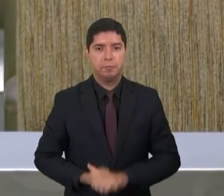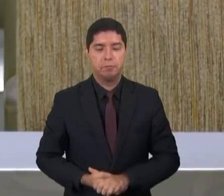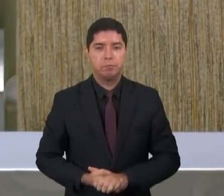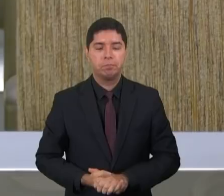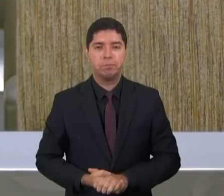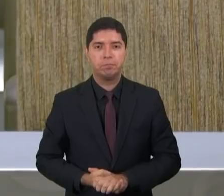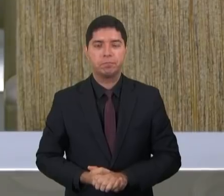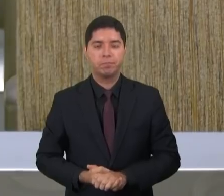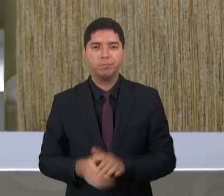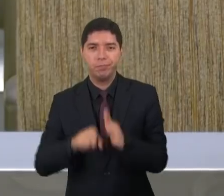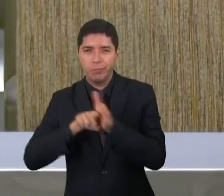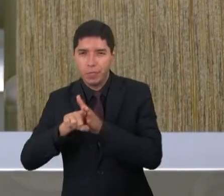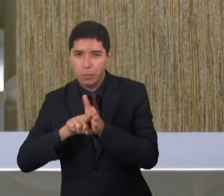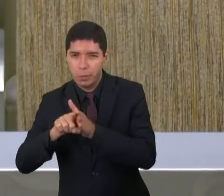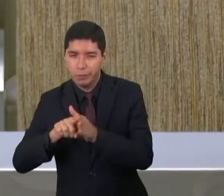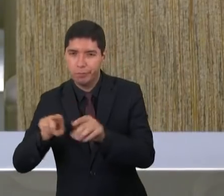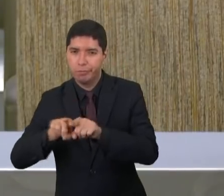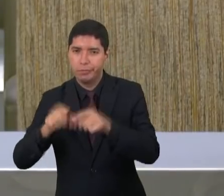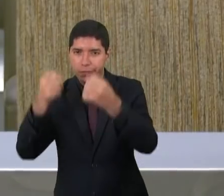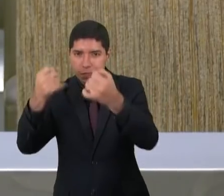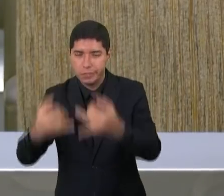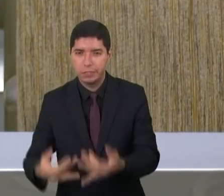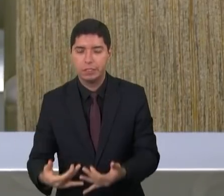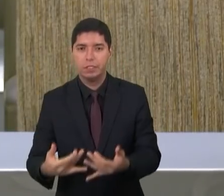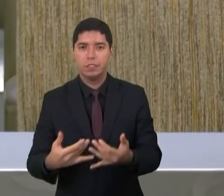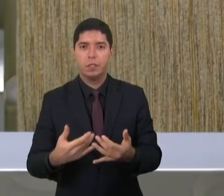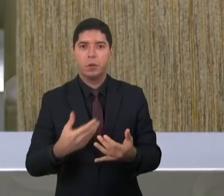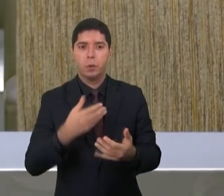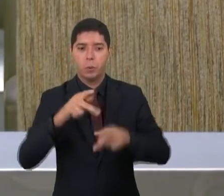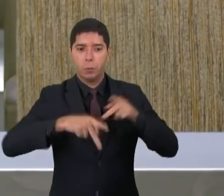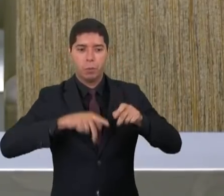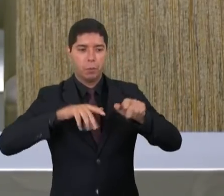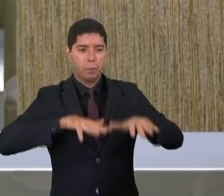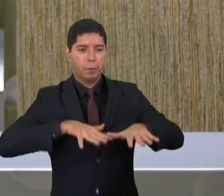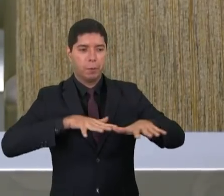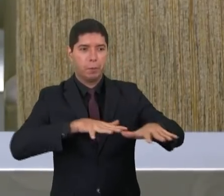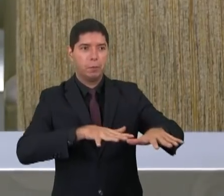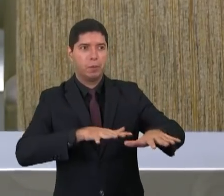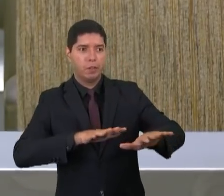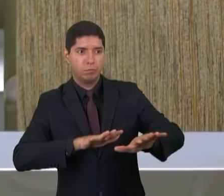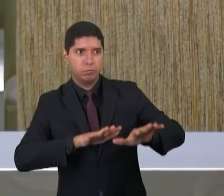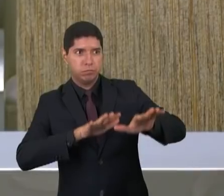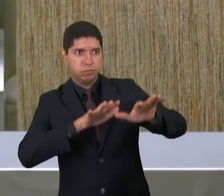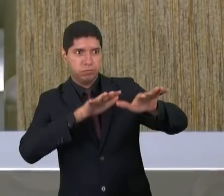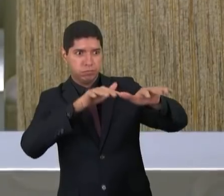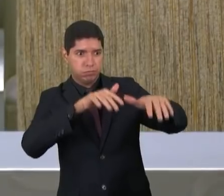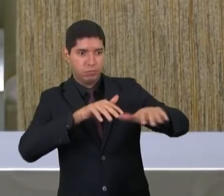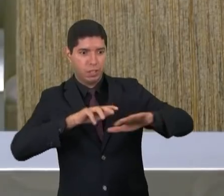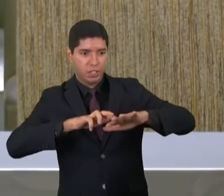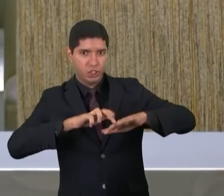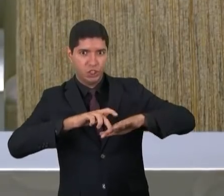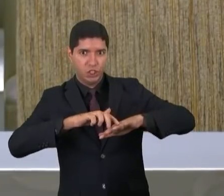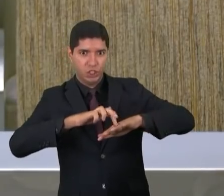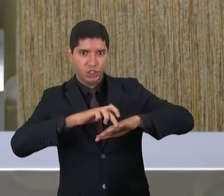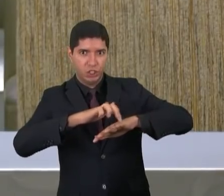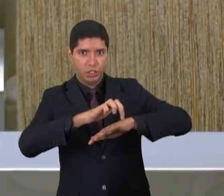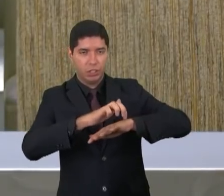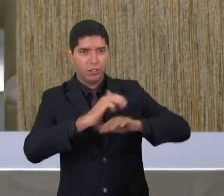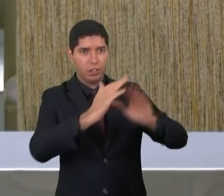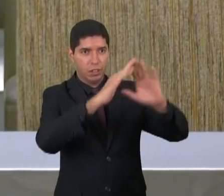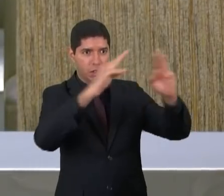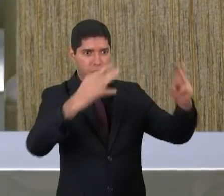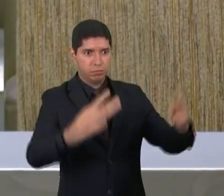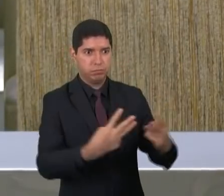que esses salmos eram entoados enquanto os peregrinos iam subindo as escadarias do templo,